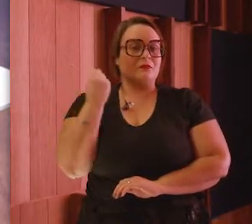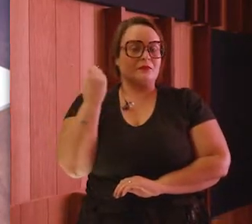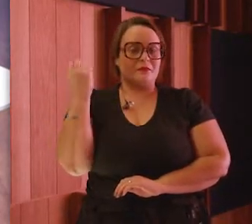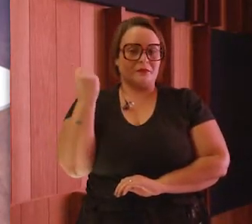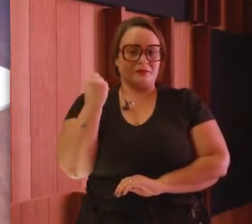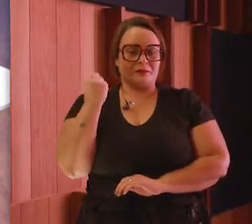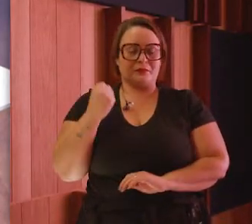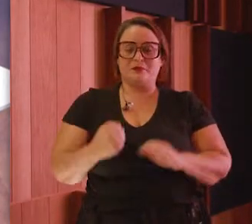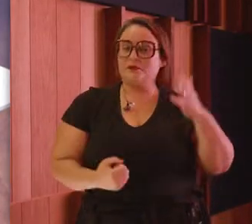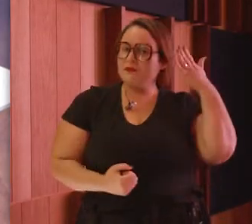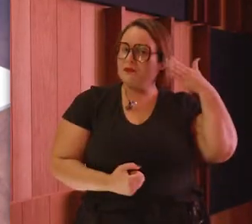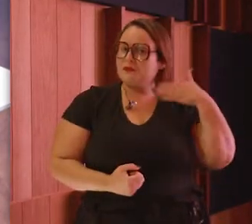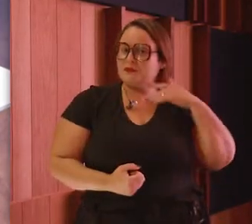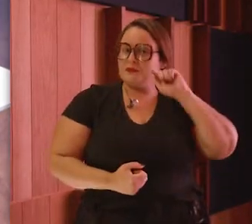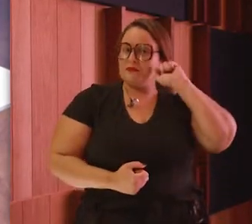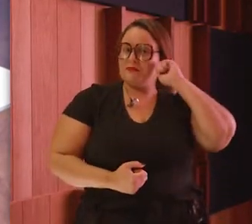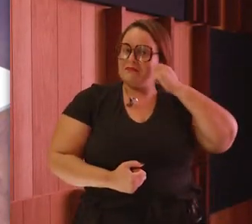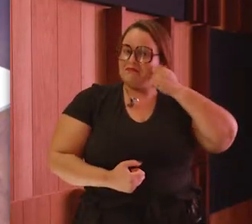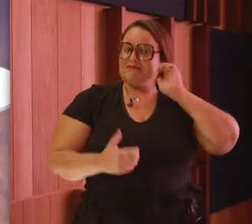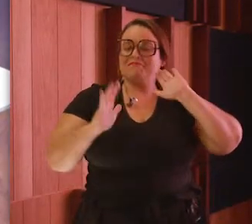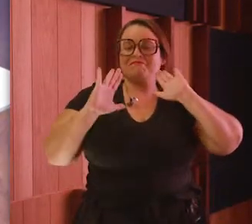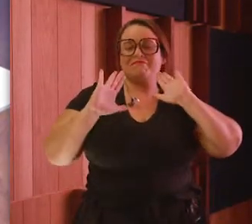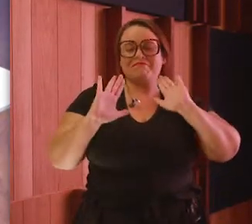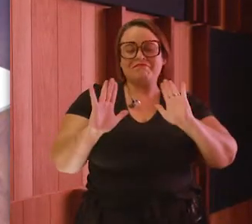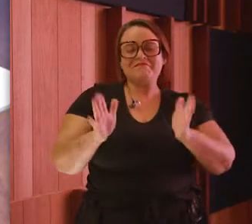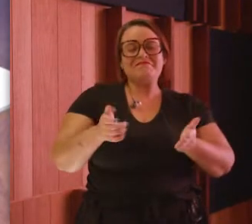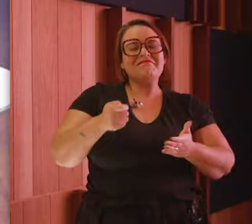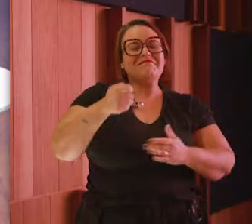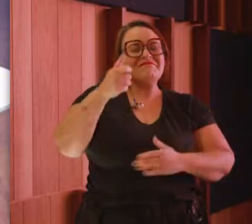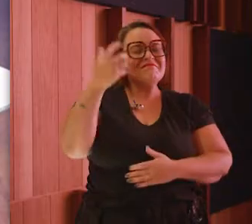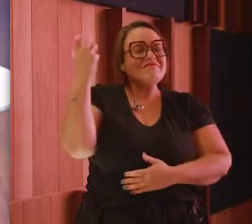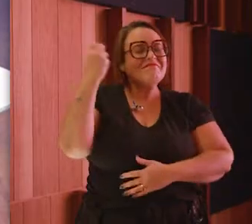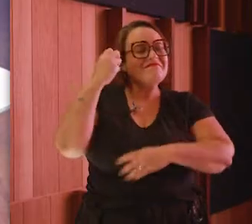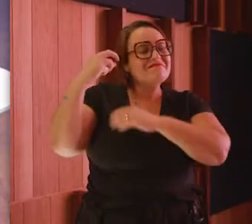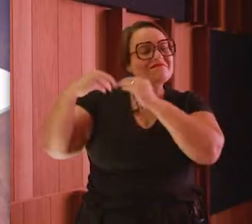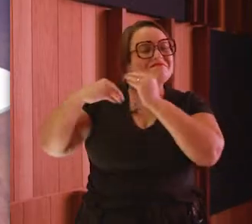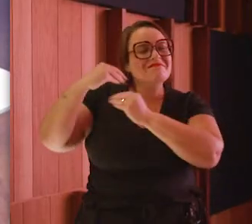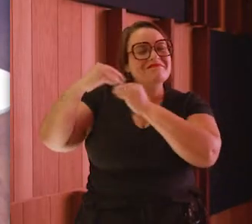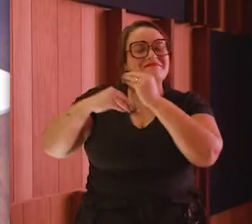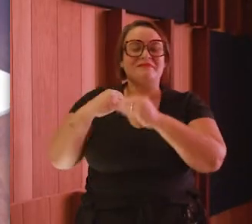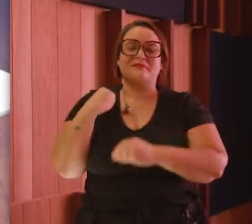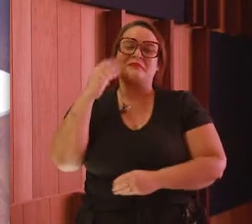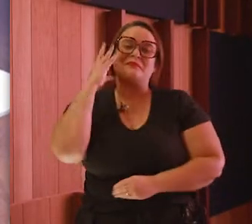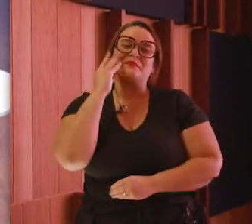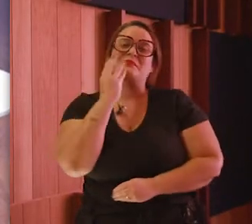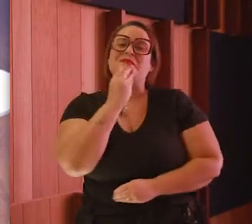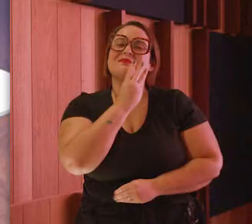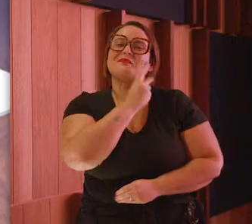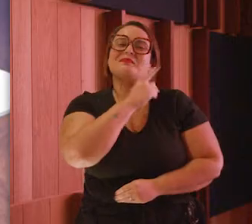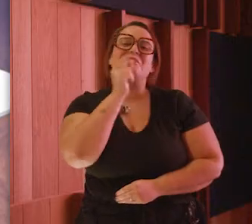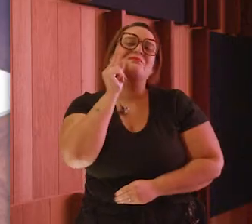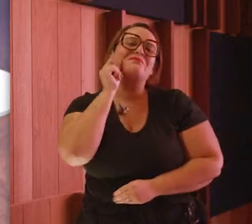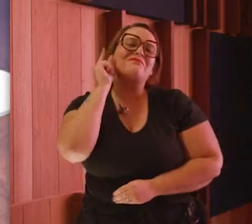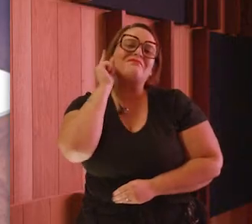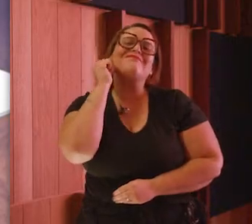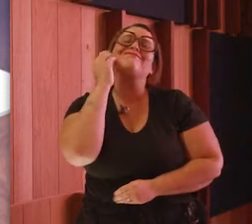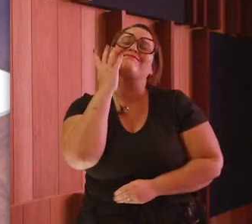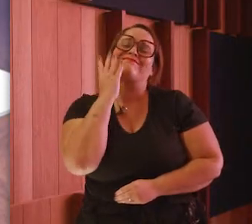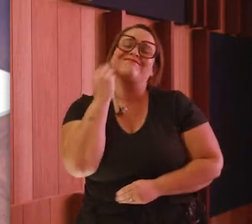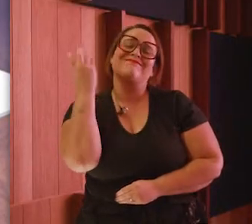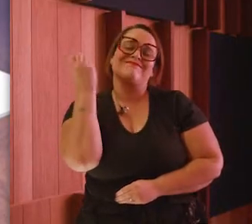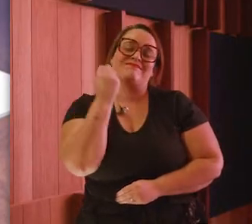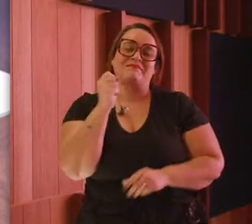cabelos pretos, ficando já grisalhos. Estou com uma barba rala bem grisalha.